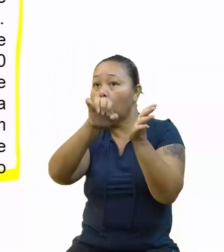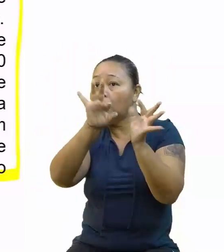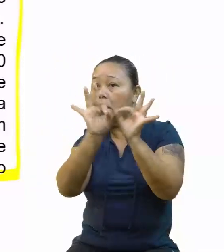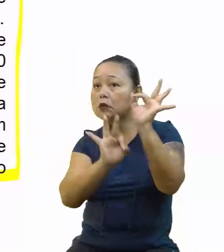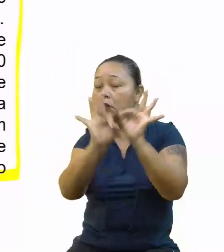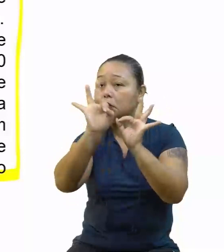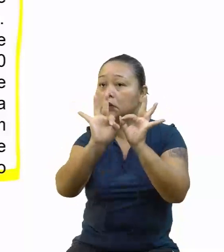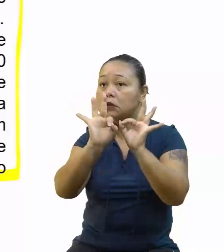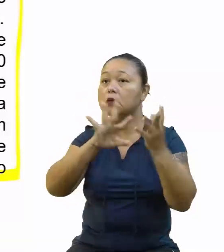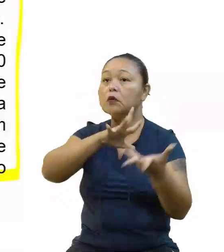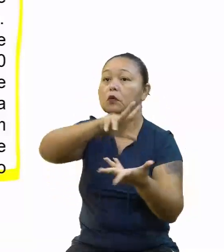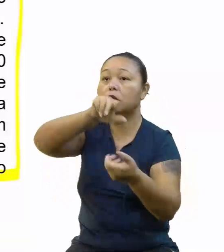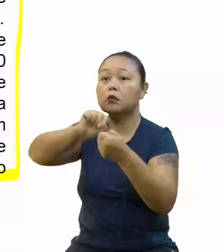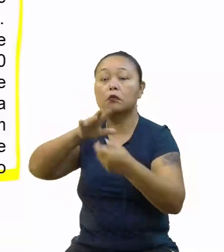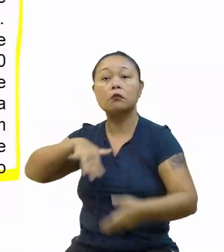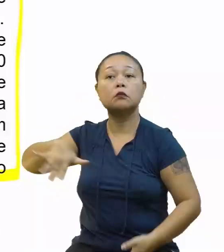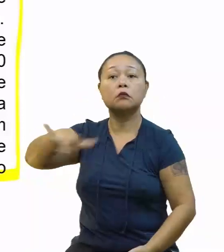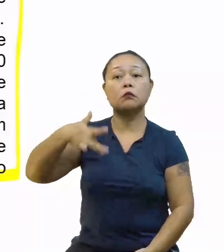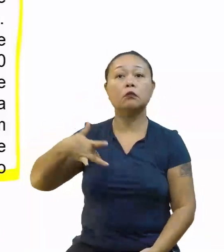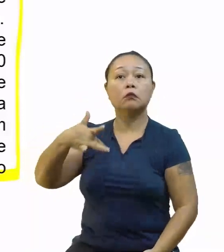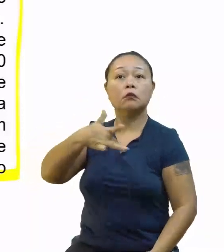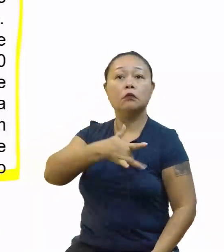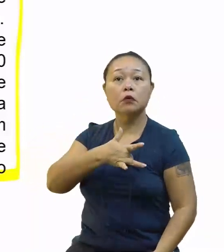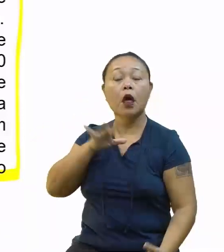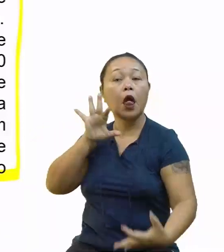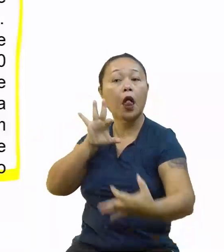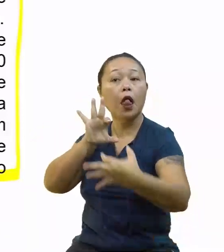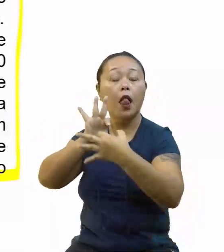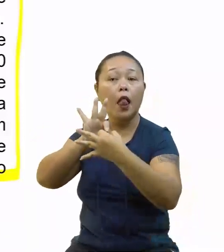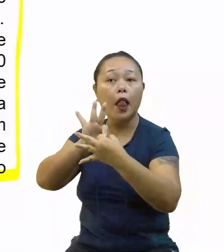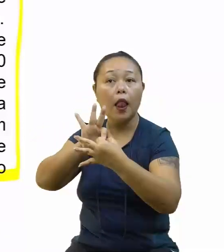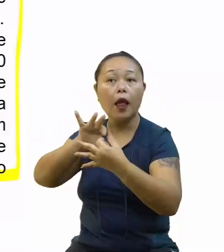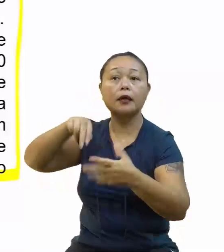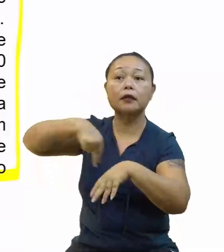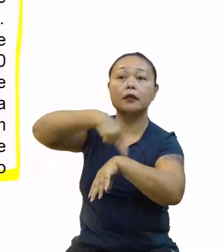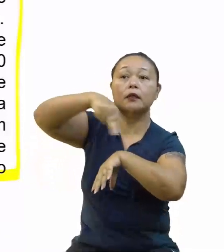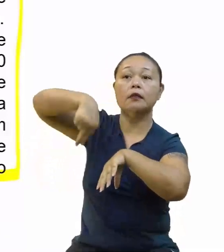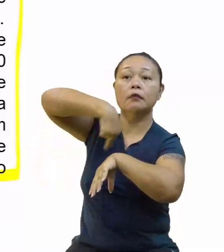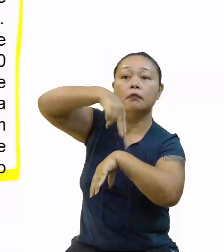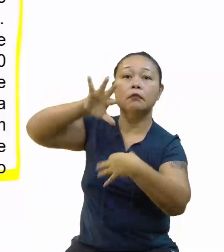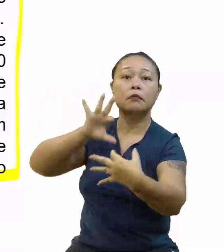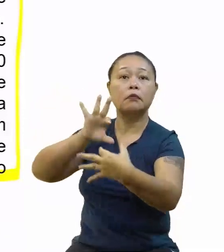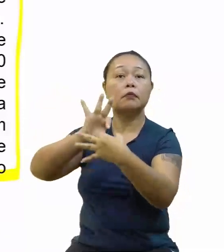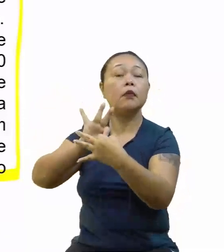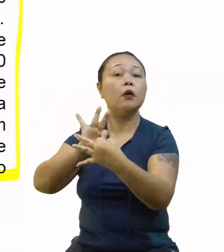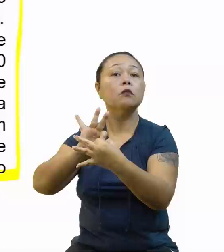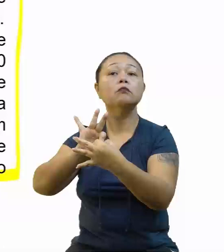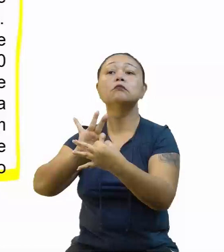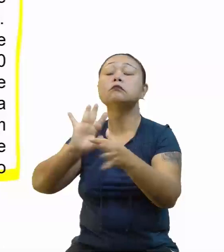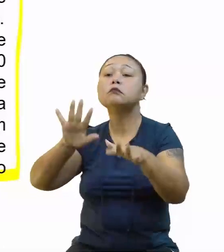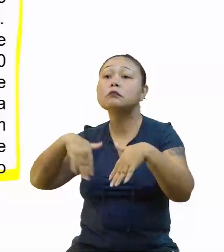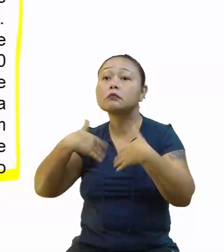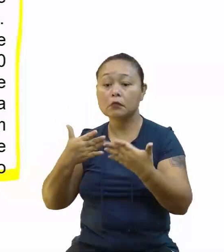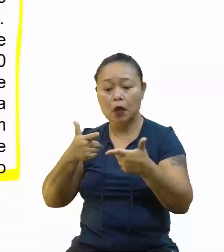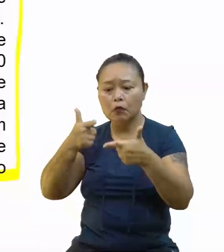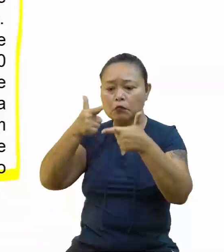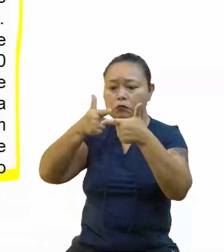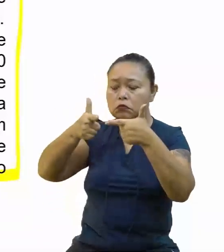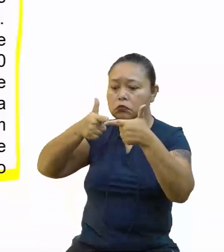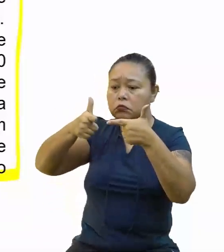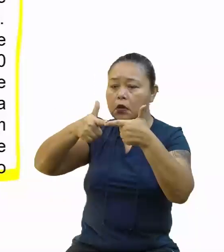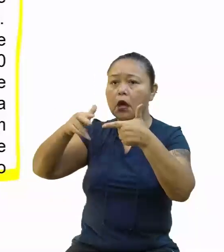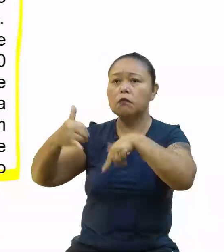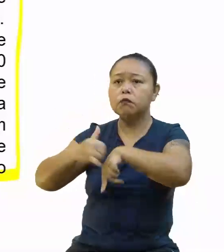à Organização das Nações Unidas, o problema vem atingindo um número cada vez maior